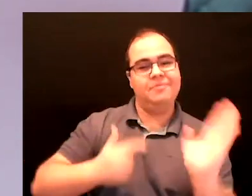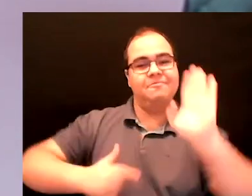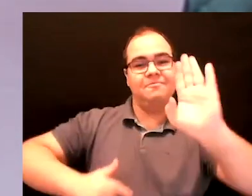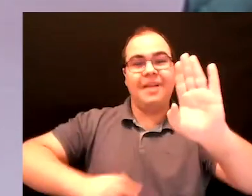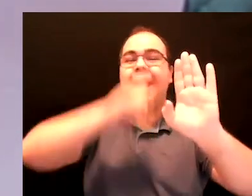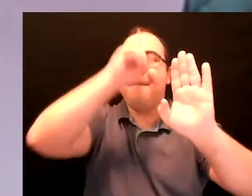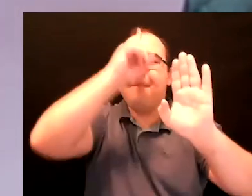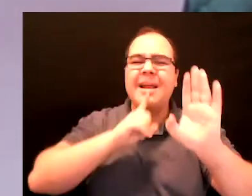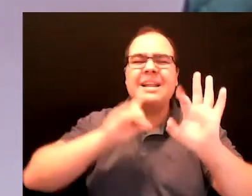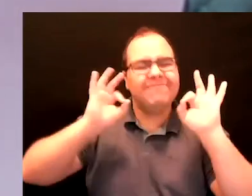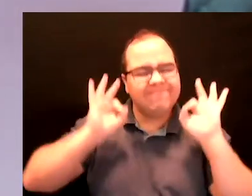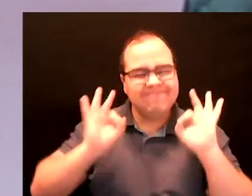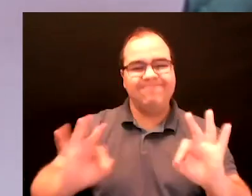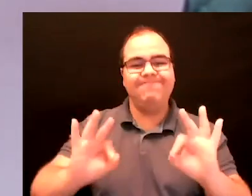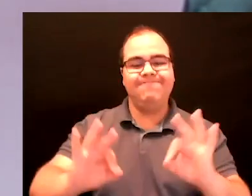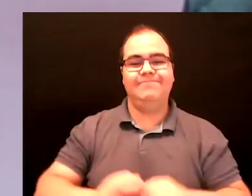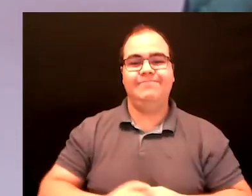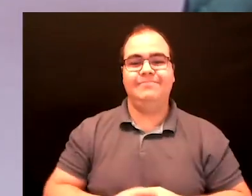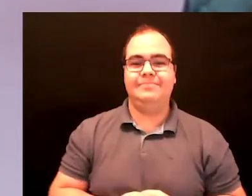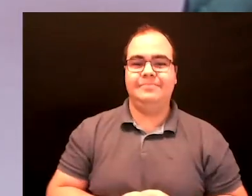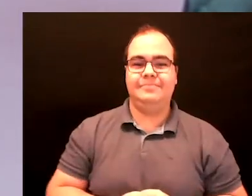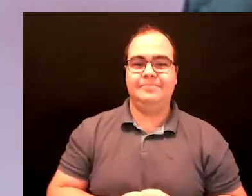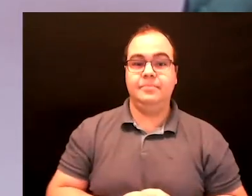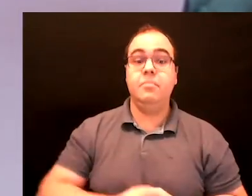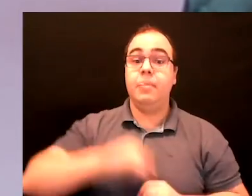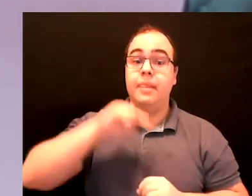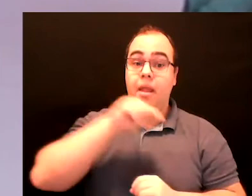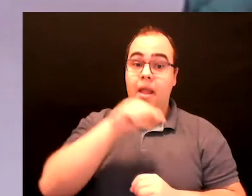E ela fica assim, bem amarela.